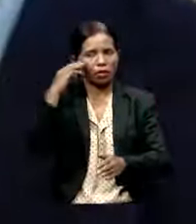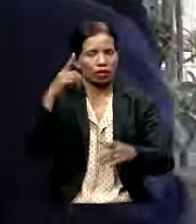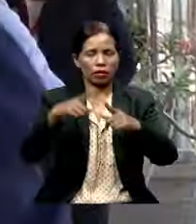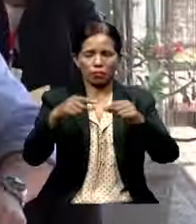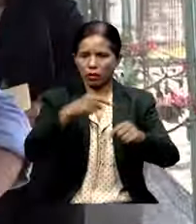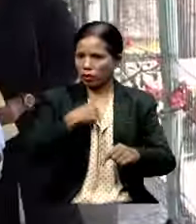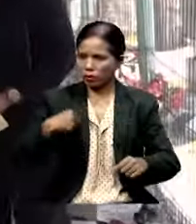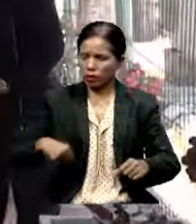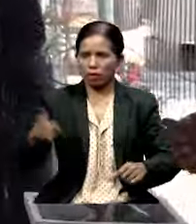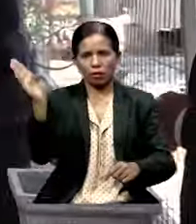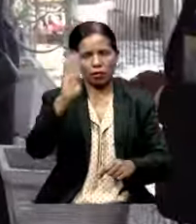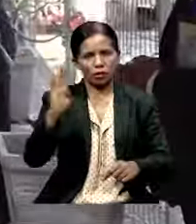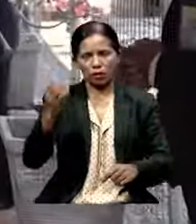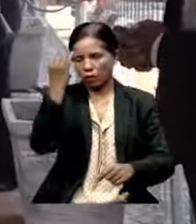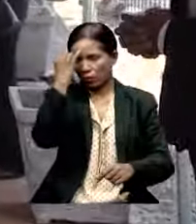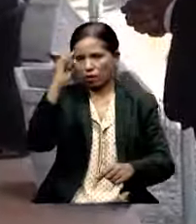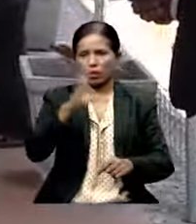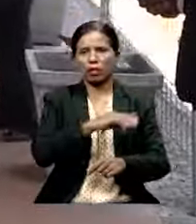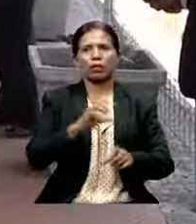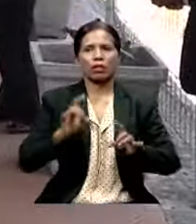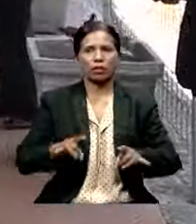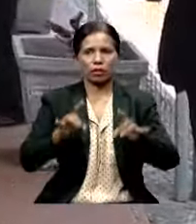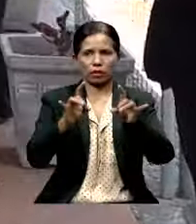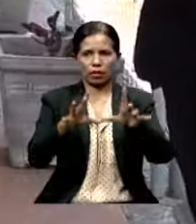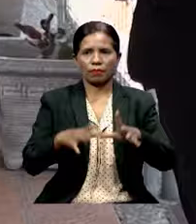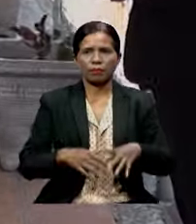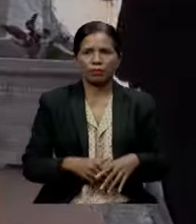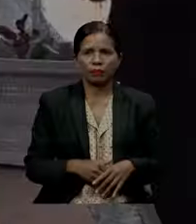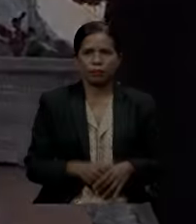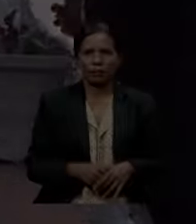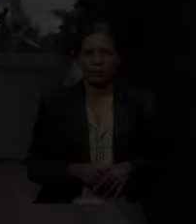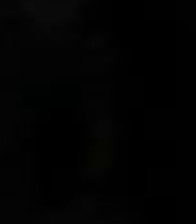China, Brasil, Índia, no Austrália. Adriano Verdial, Rafael dos Reis, GMN.